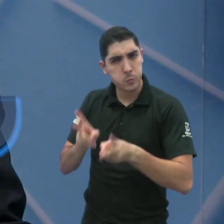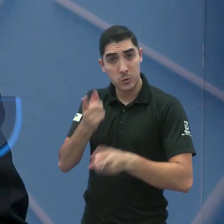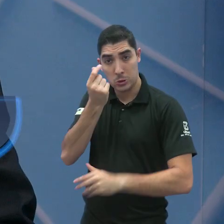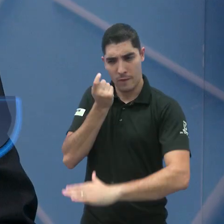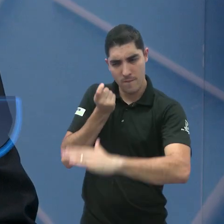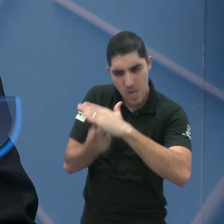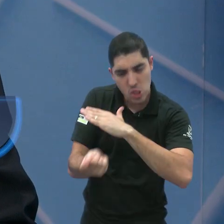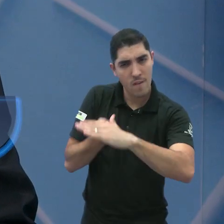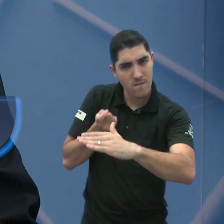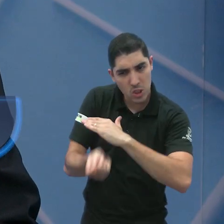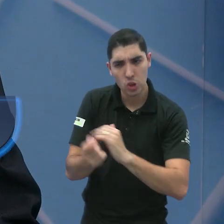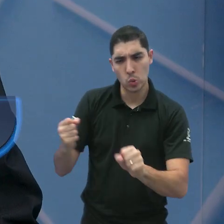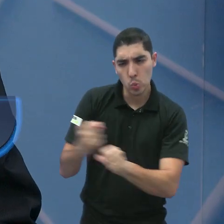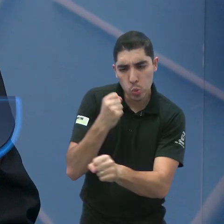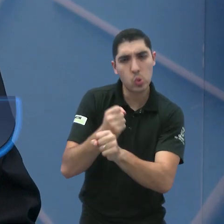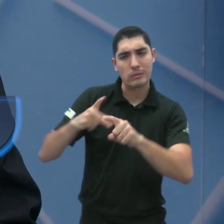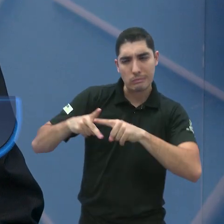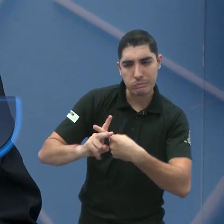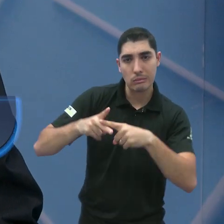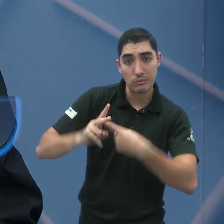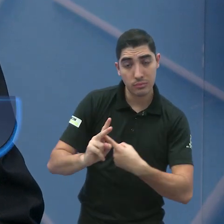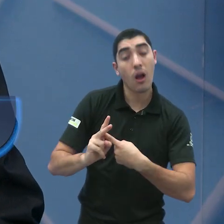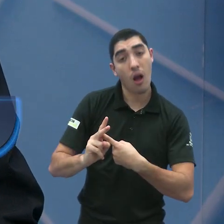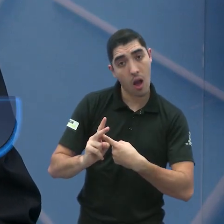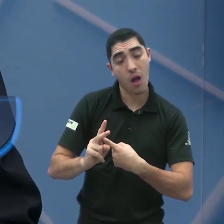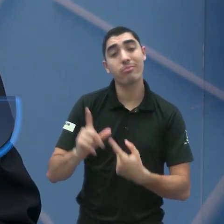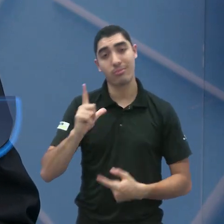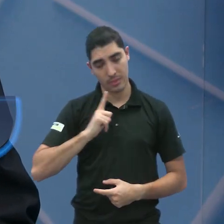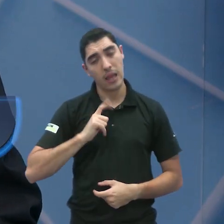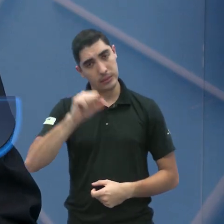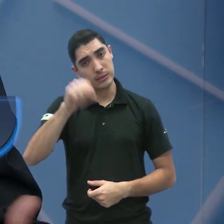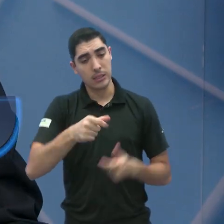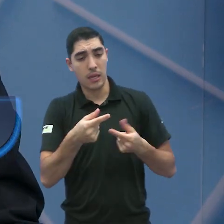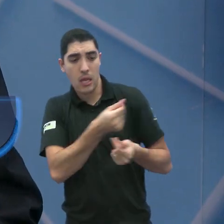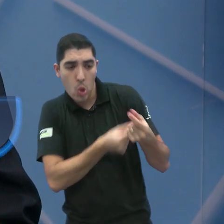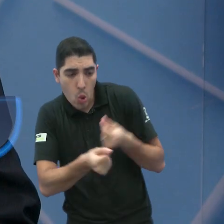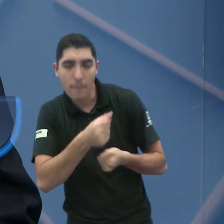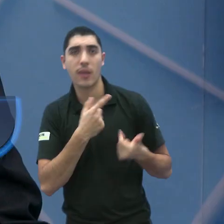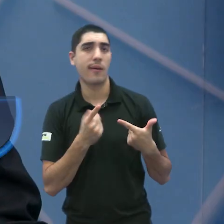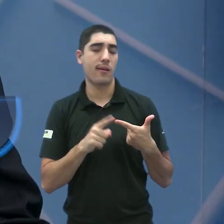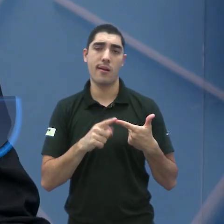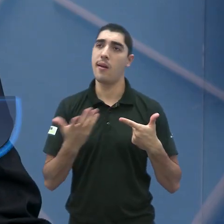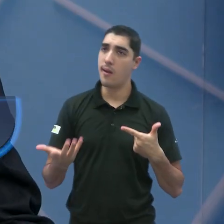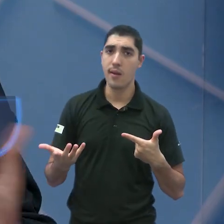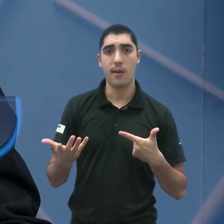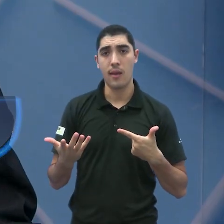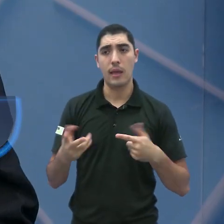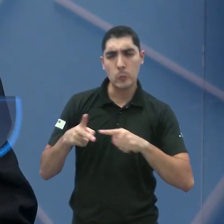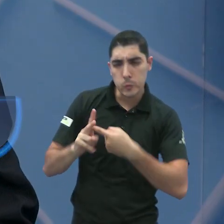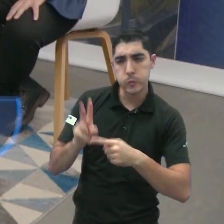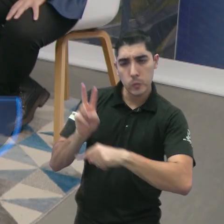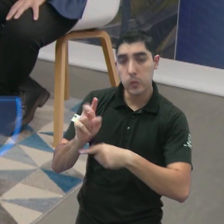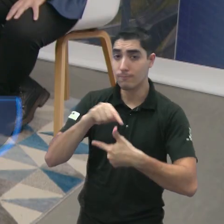continuamente na questão de rodovias influencia bastante a parte econômica, e até a parte mesmo de